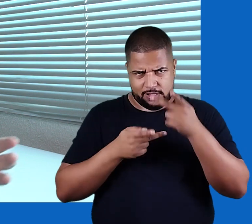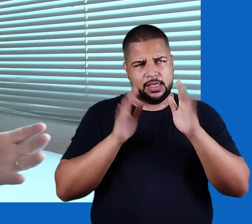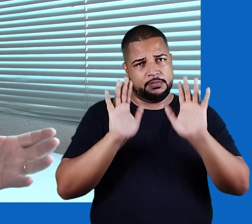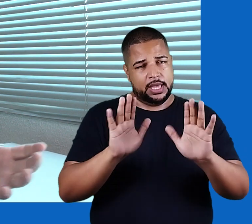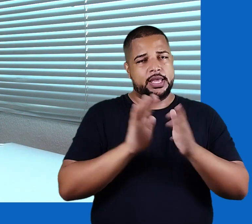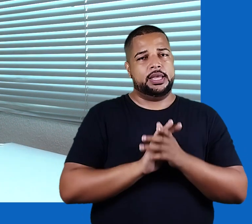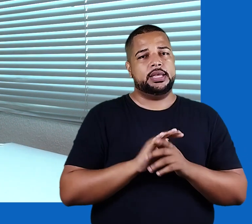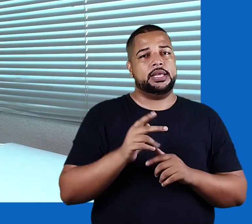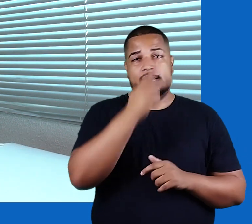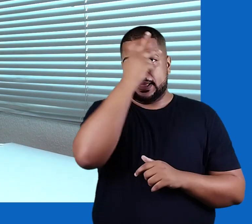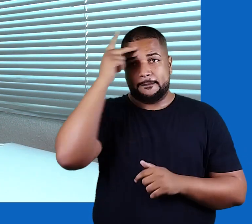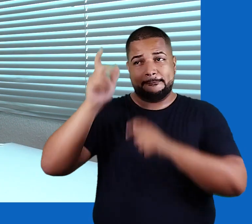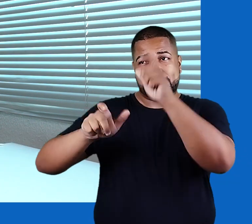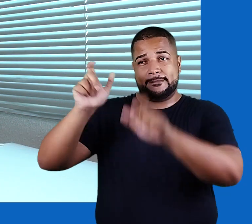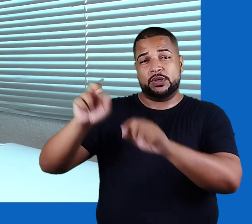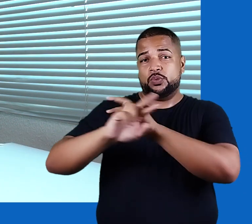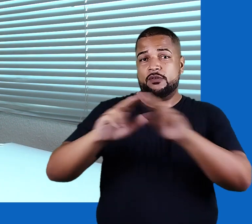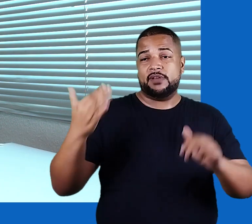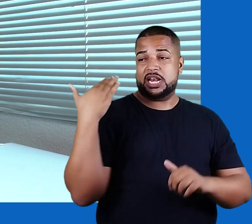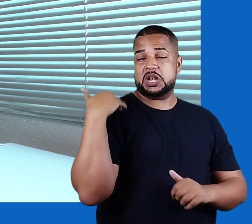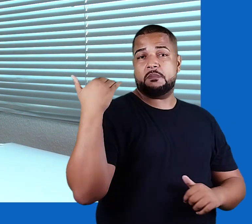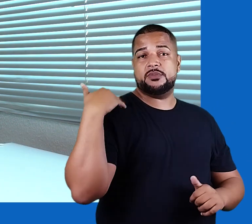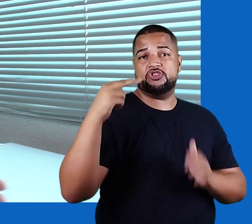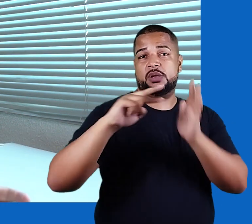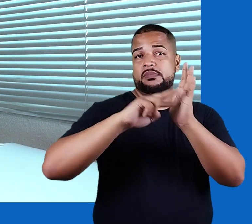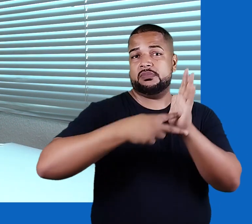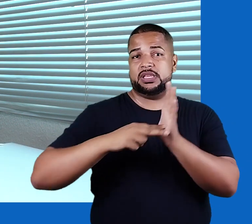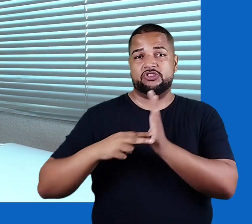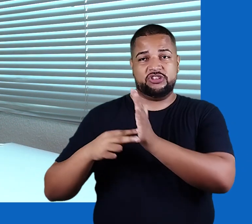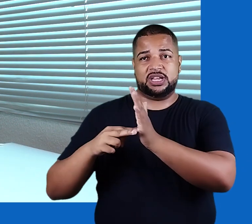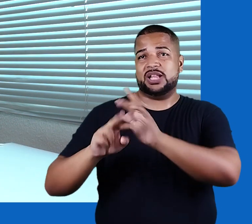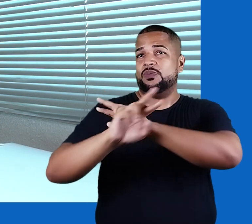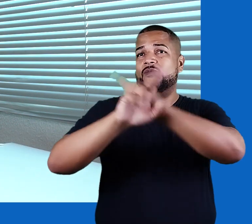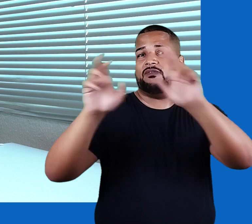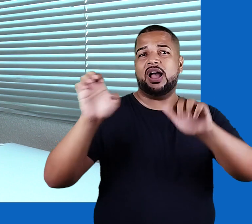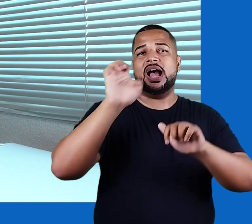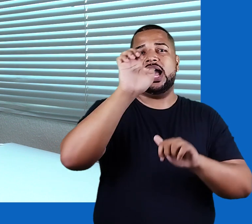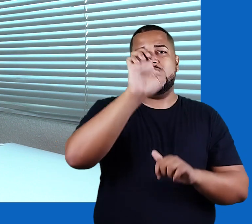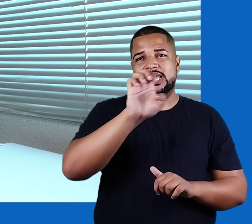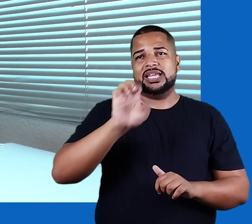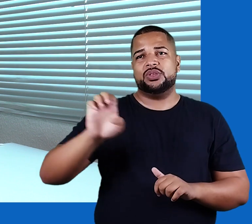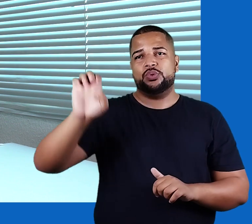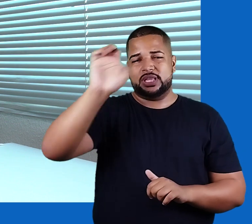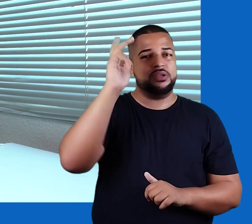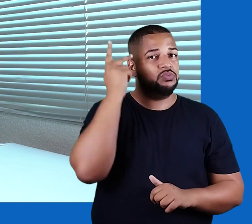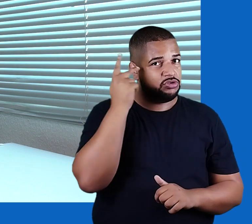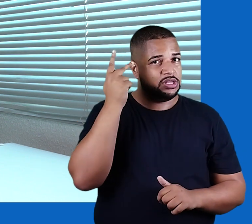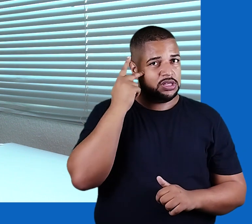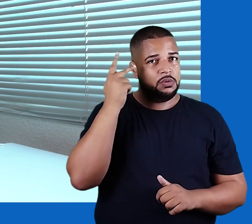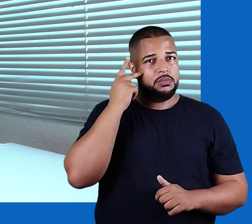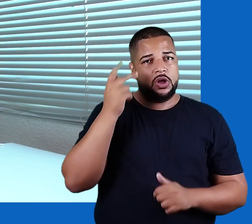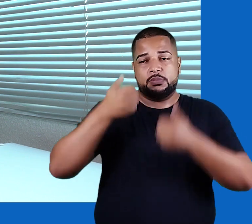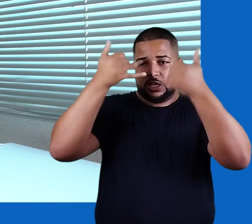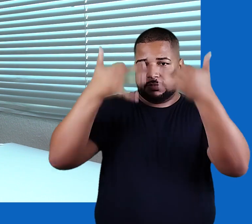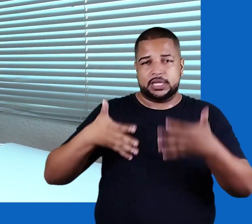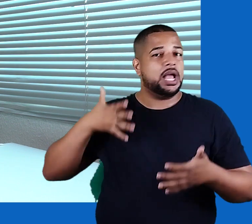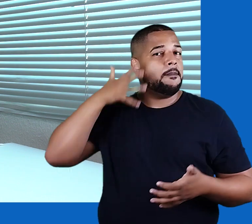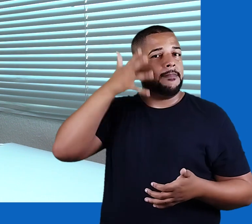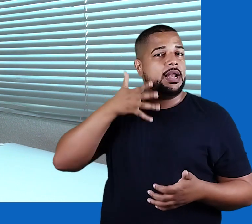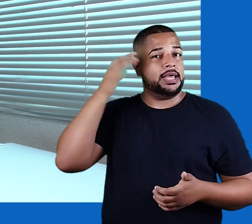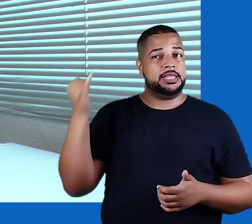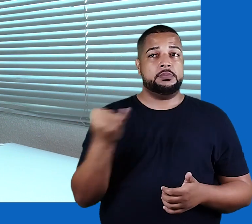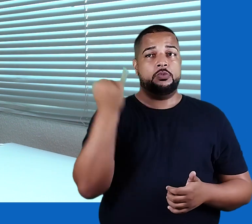eu sou convidado para falar bastante no outro sindicato de transporte do Estado para mostrar a importância que é ter alguém no